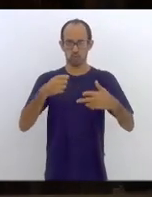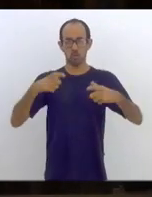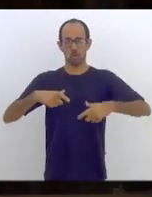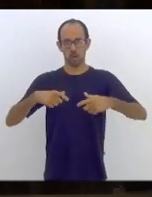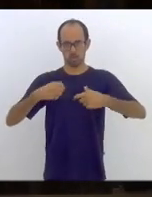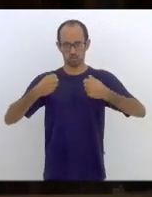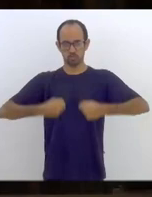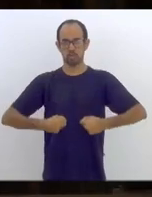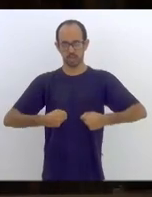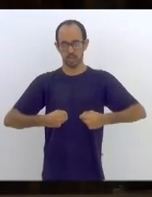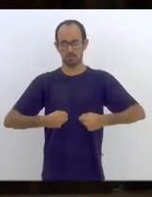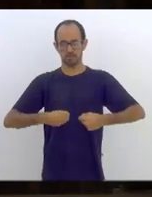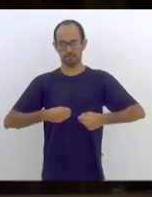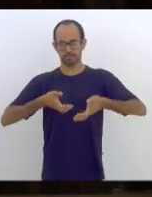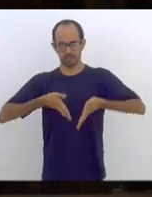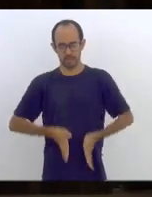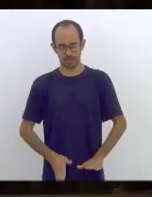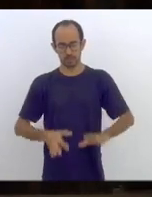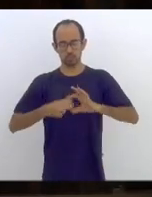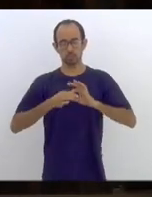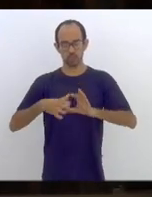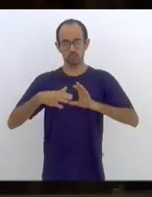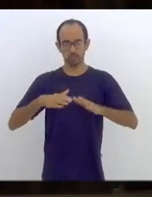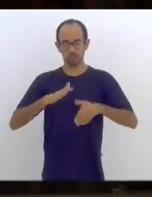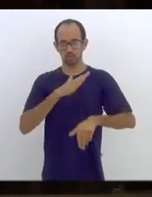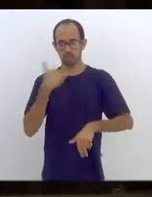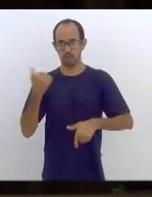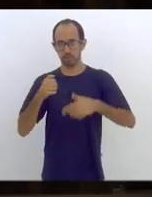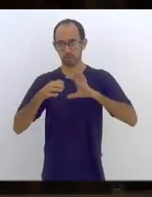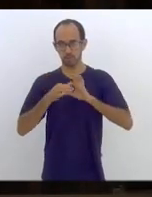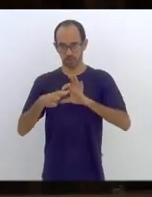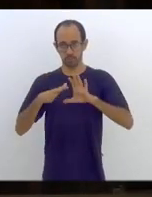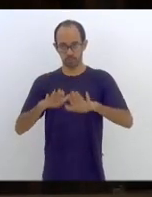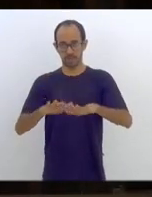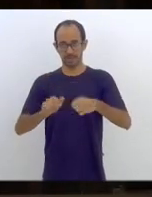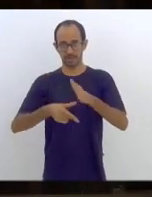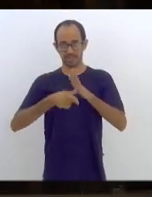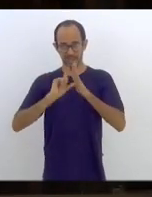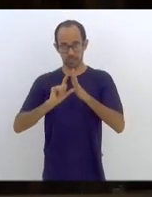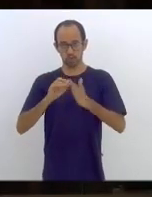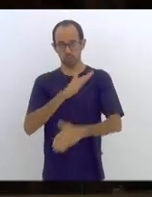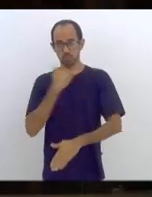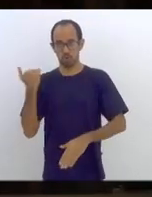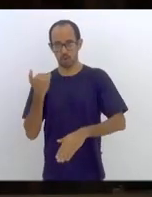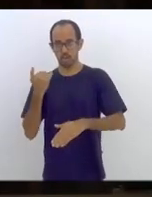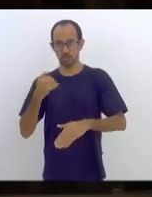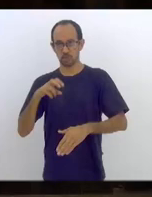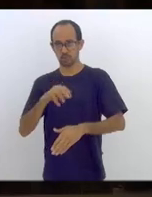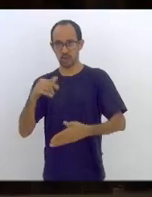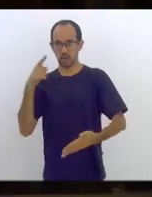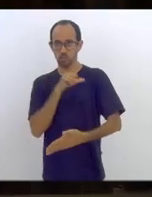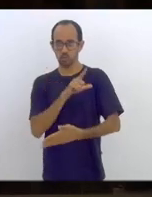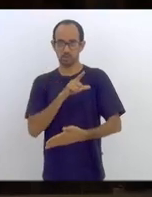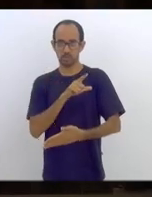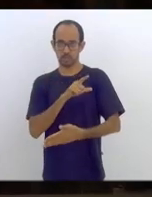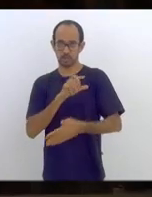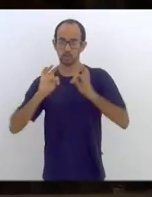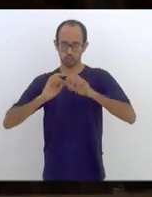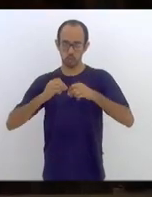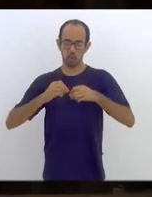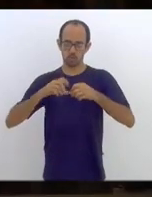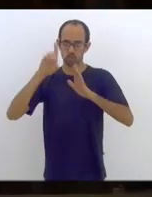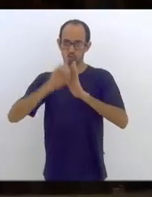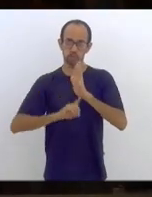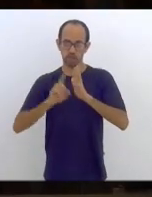Nascemos livres, morreremos livres, mas antes de morrermos, nós vamos conquistar todos os nossos direitos constitucionais.